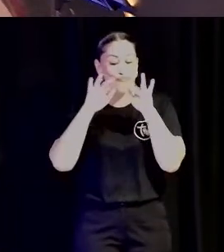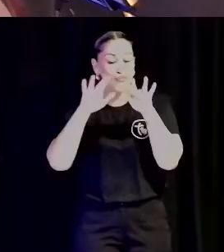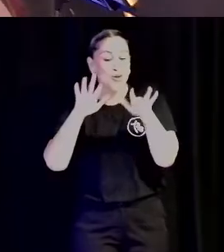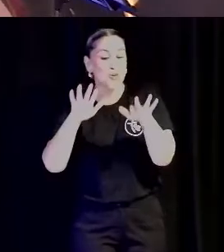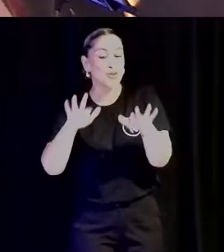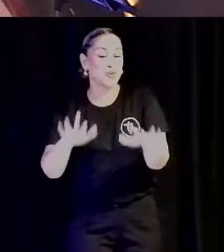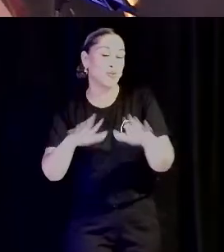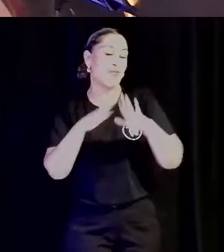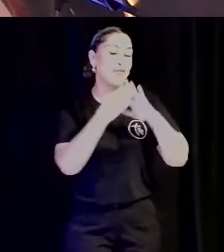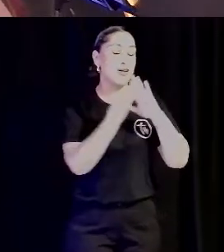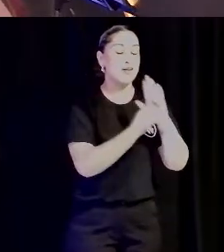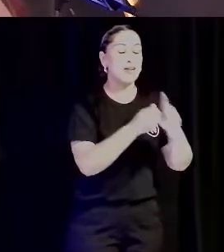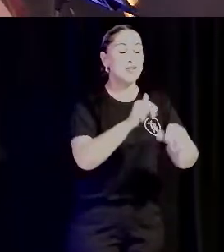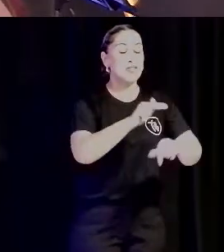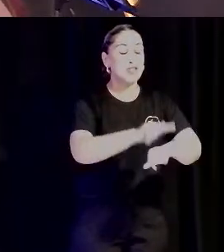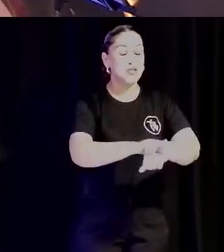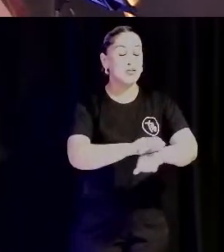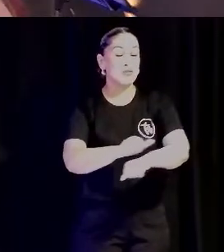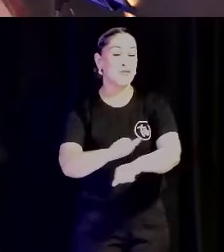abençoando aquela igreja.